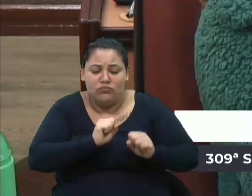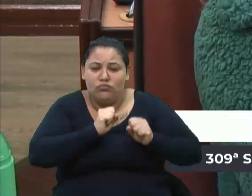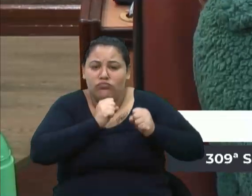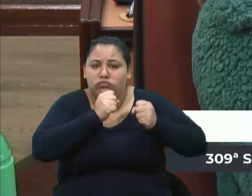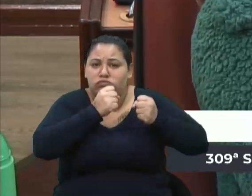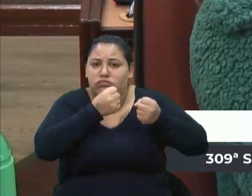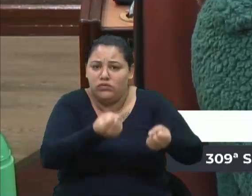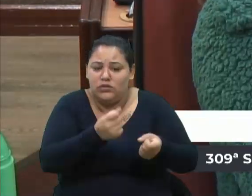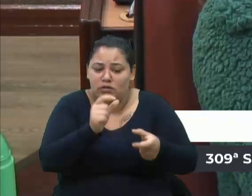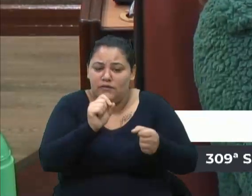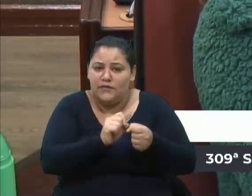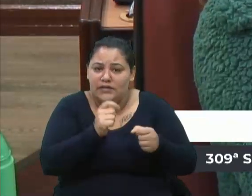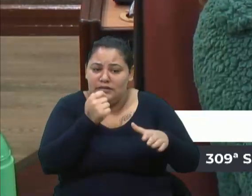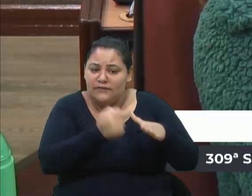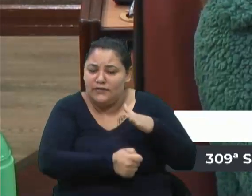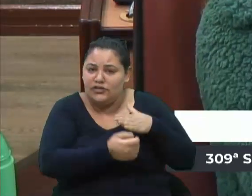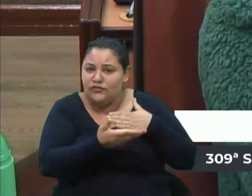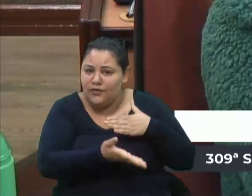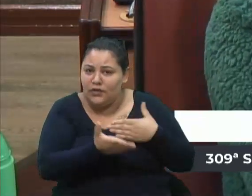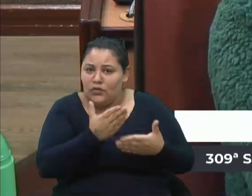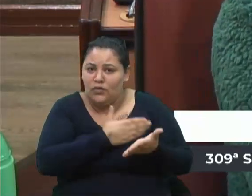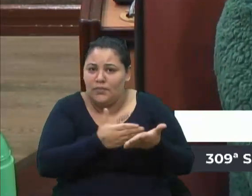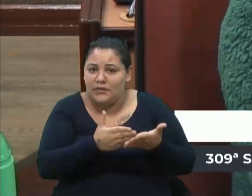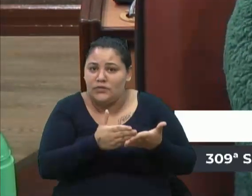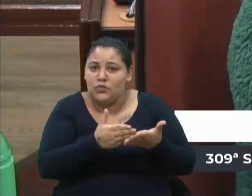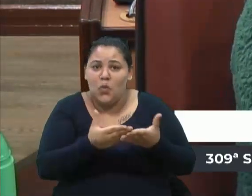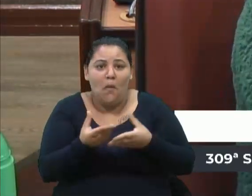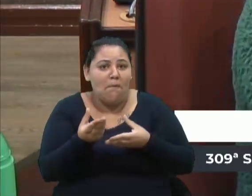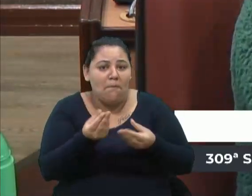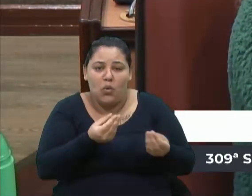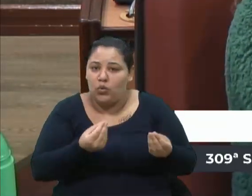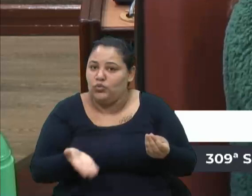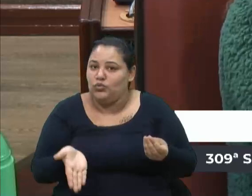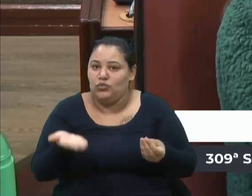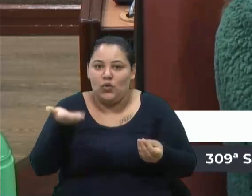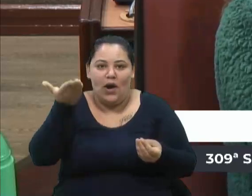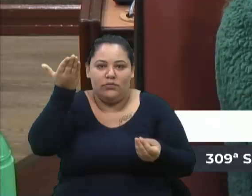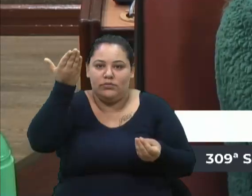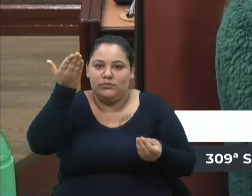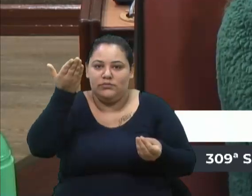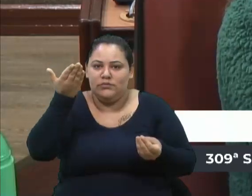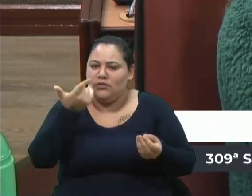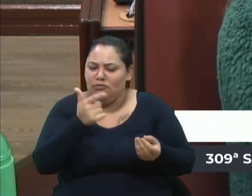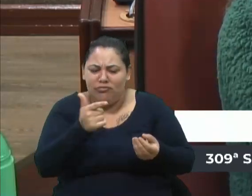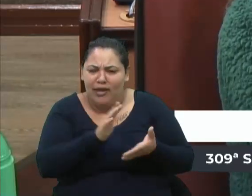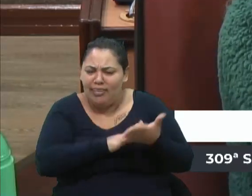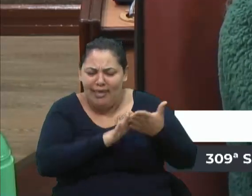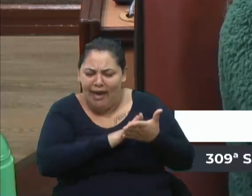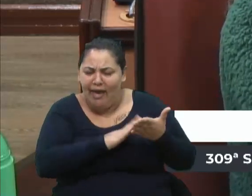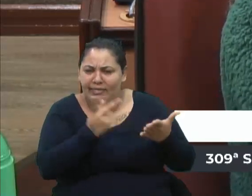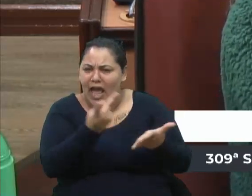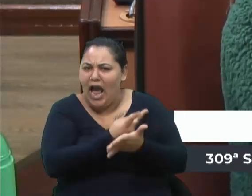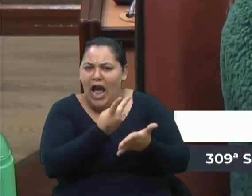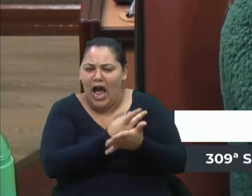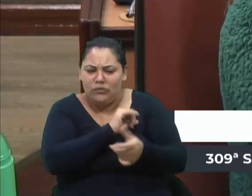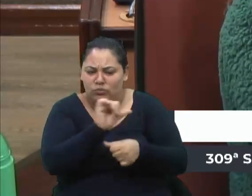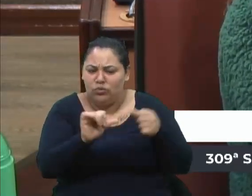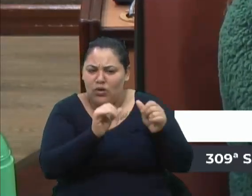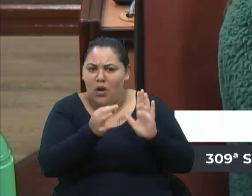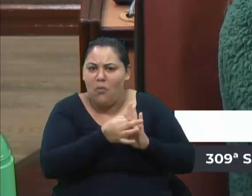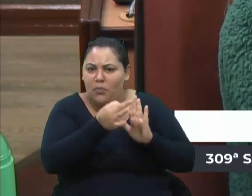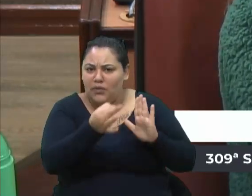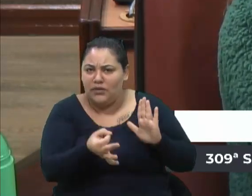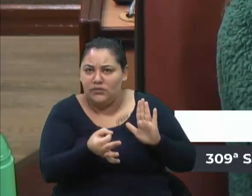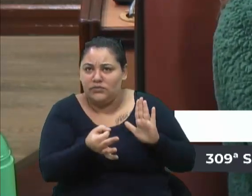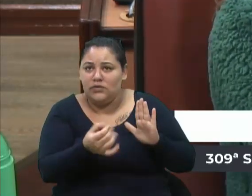em fazer esse investimento inicial que é alto então acho que não há nada de errado né em mudar de opinião eu acho que